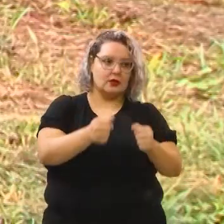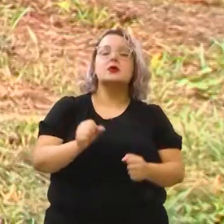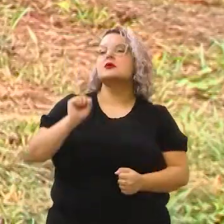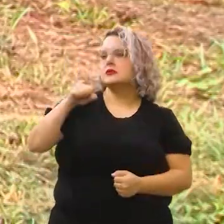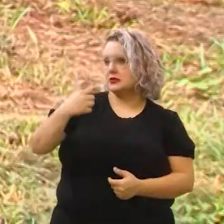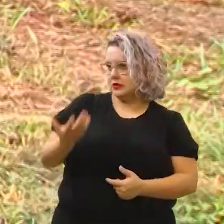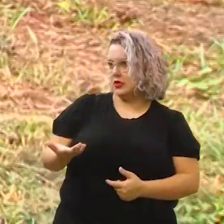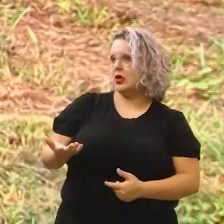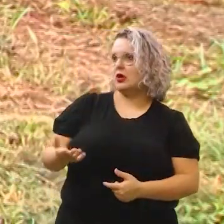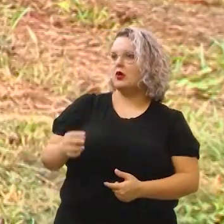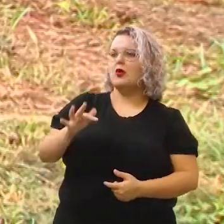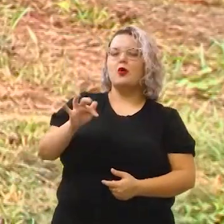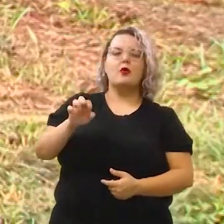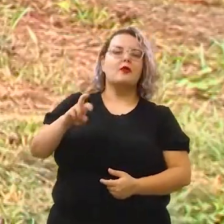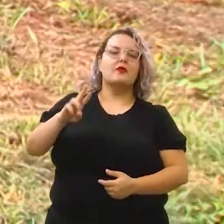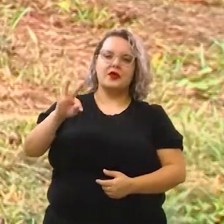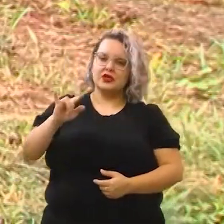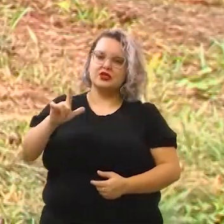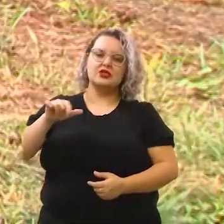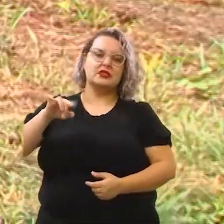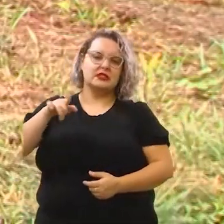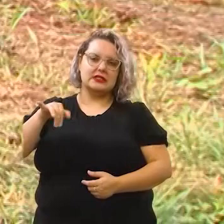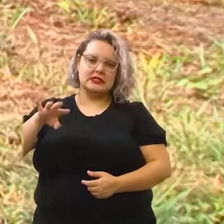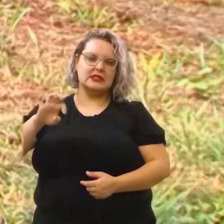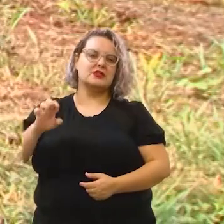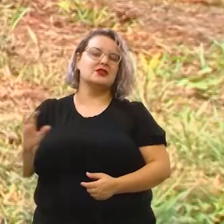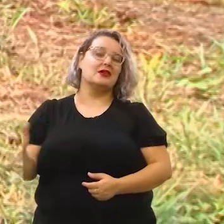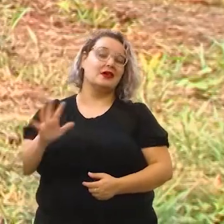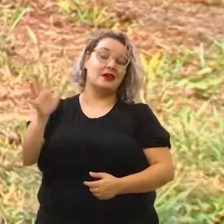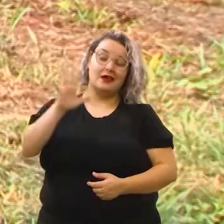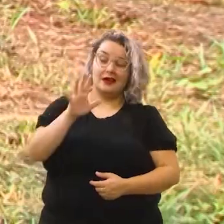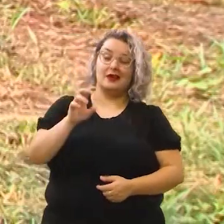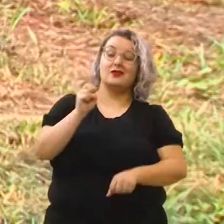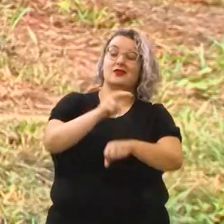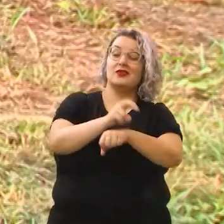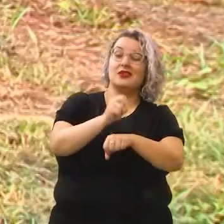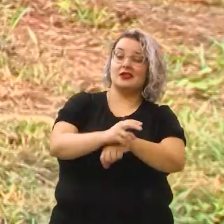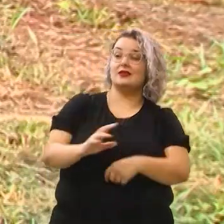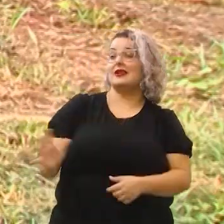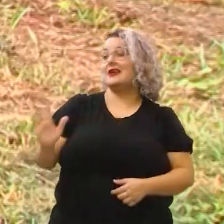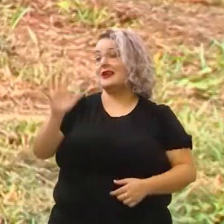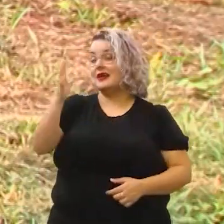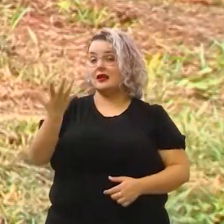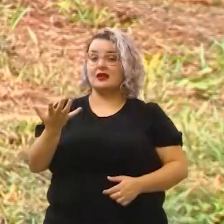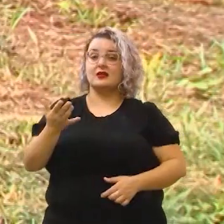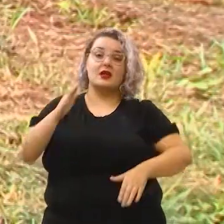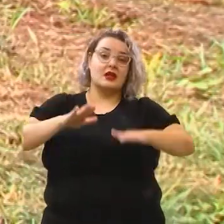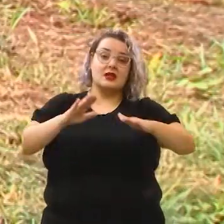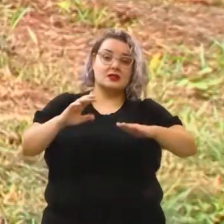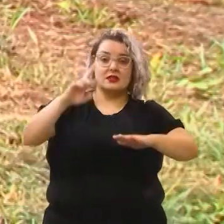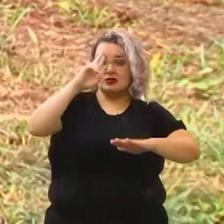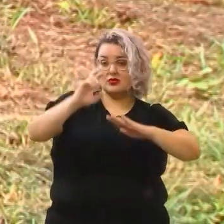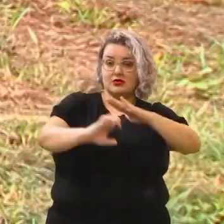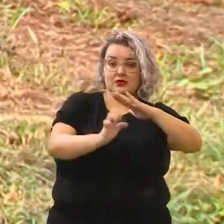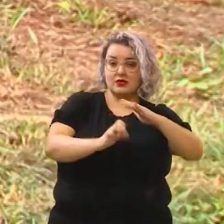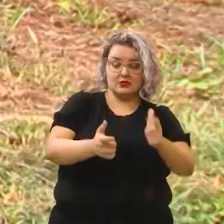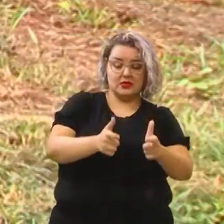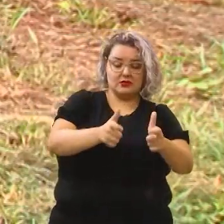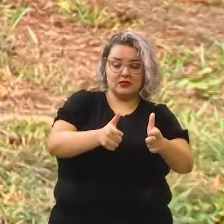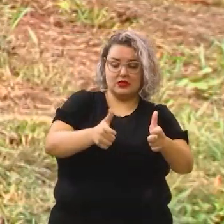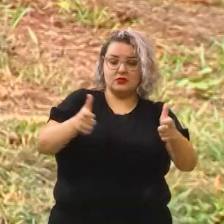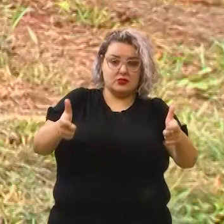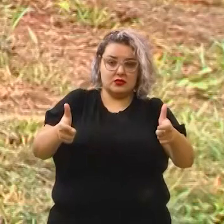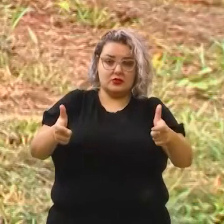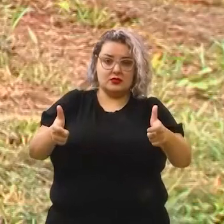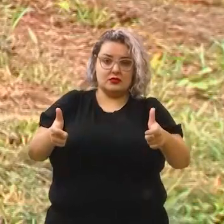assim, o fertilizante é muito caro, o agrotóxico é muito caro, então nem sempre o pequeno e o médio agricultor ele vai ter dinheiro para bancar